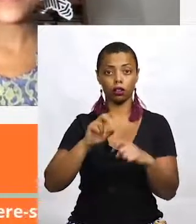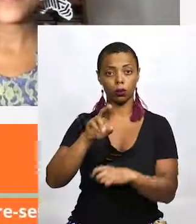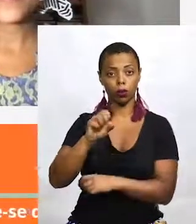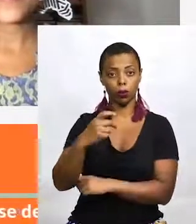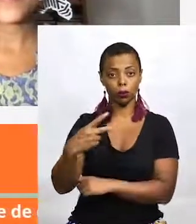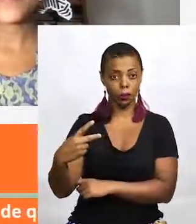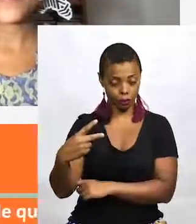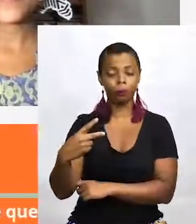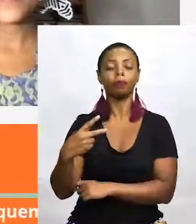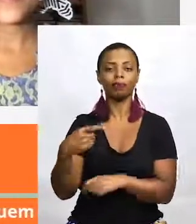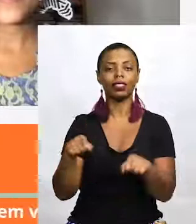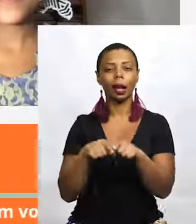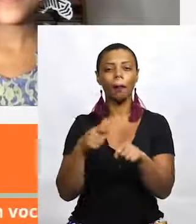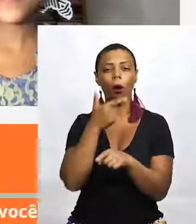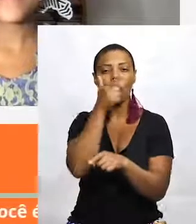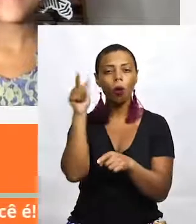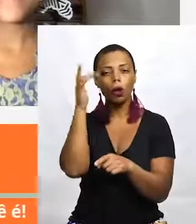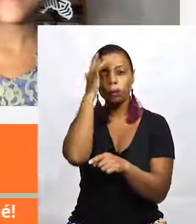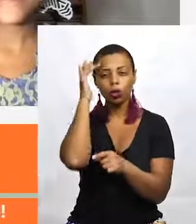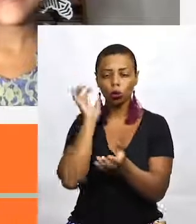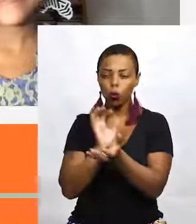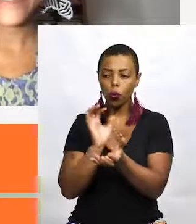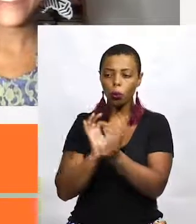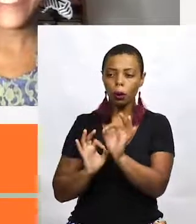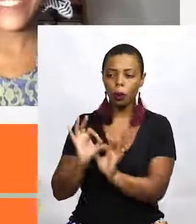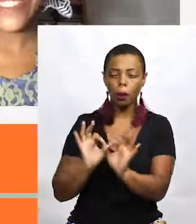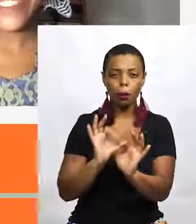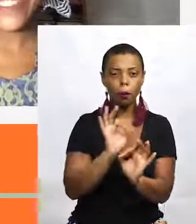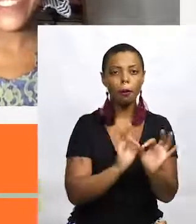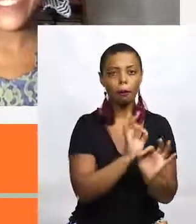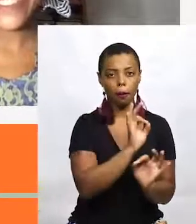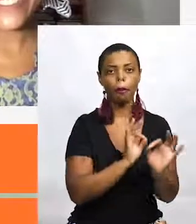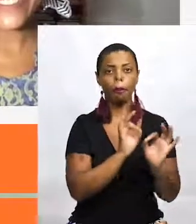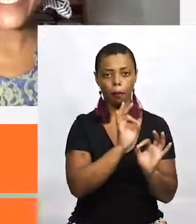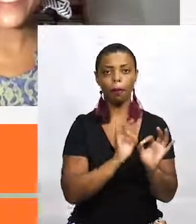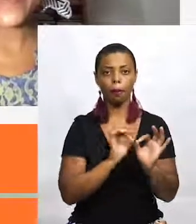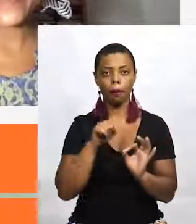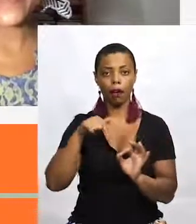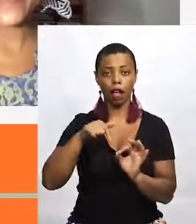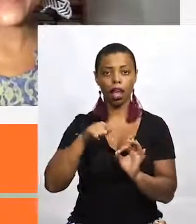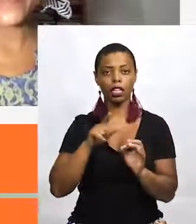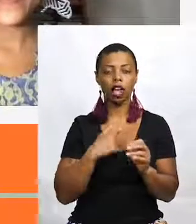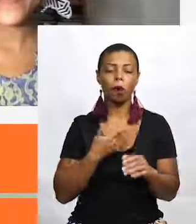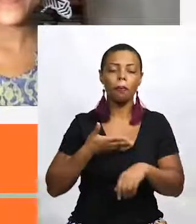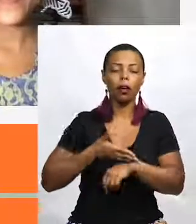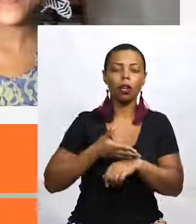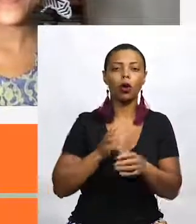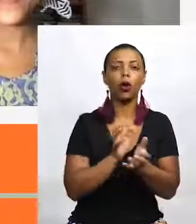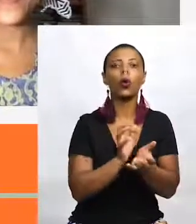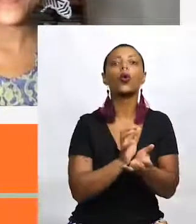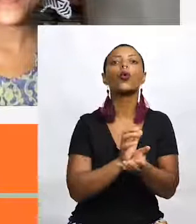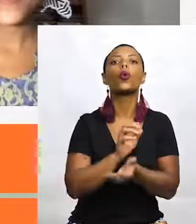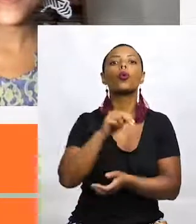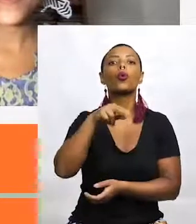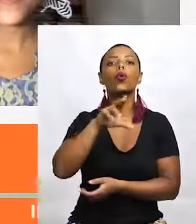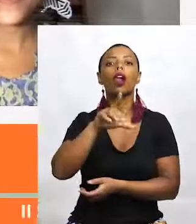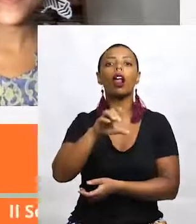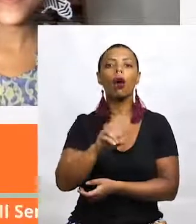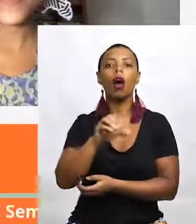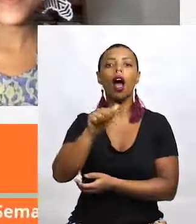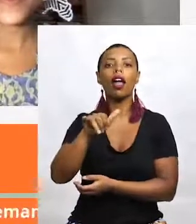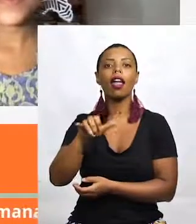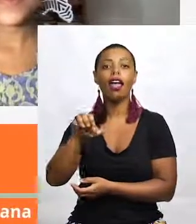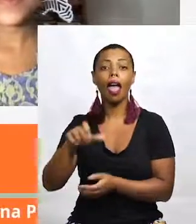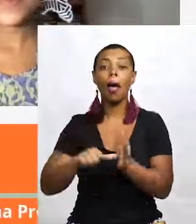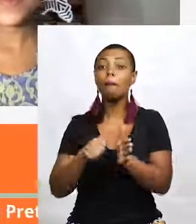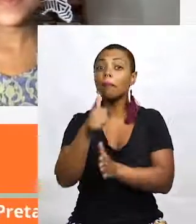assim como as demais organizadoras do evento, eu faço parte do Núcleo AIE, que é o primeiro coletivo negro da Faculdade de Medicina da USP. Para quem